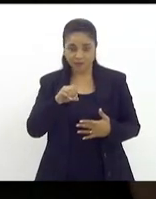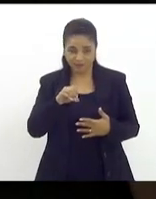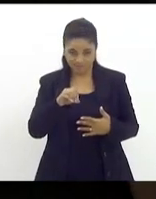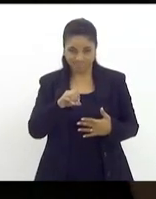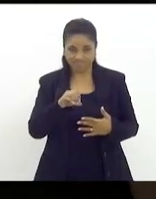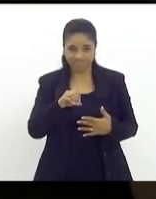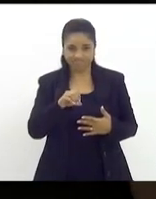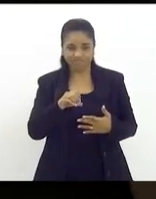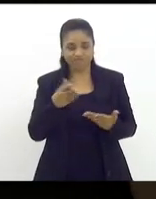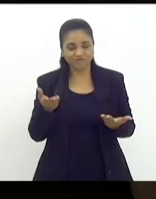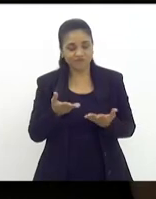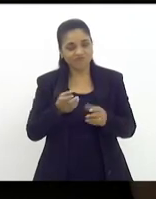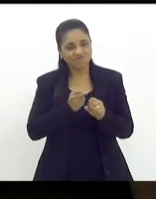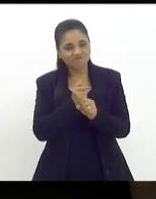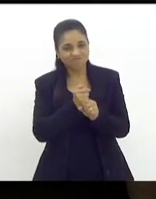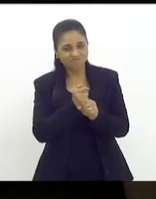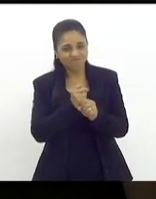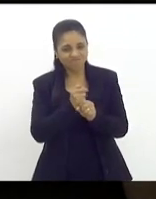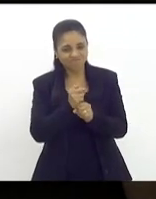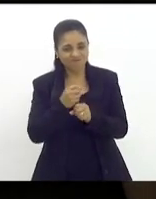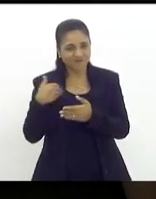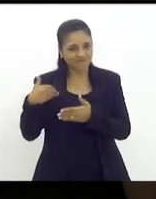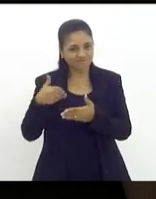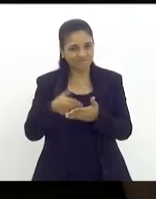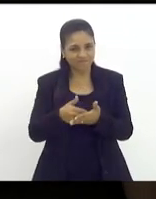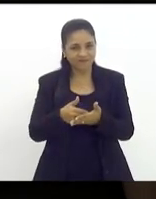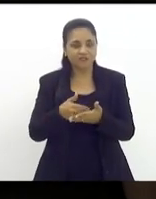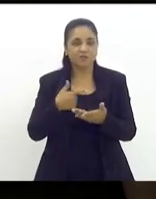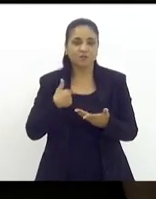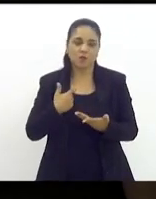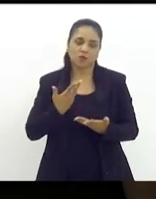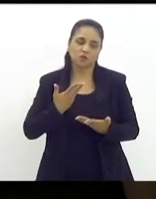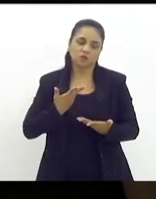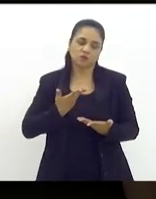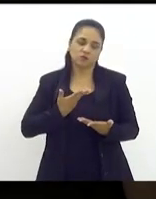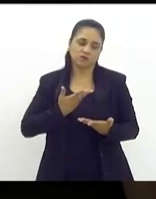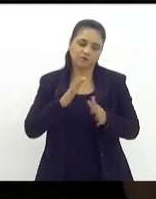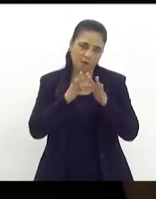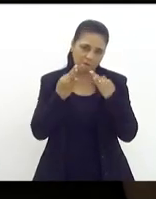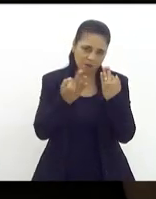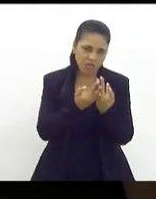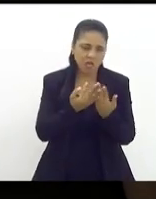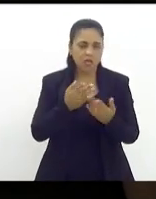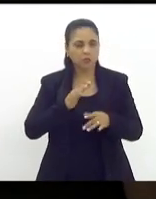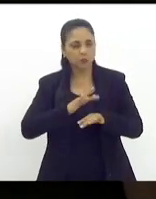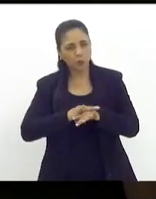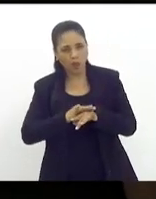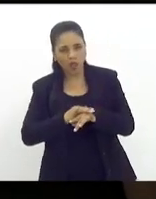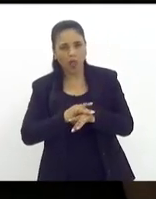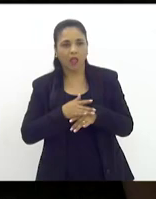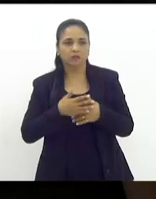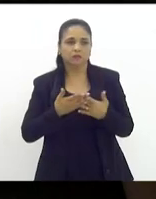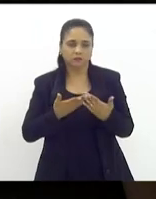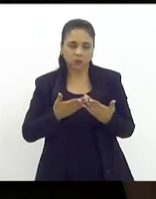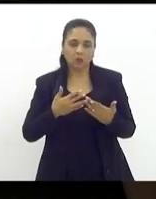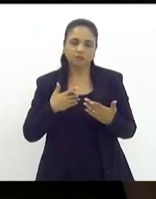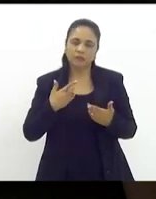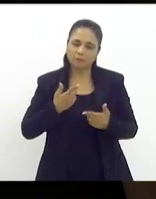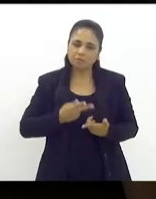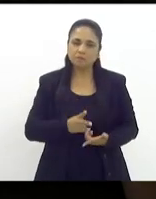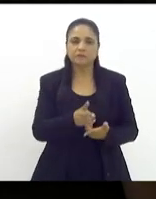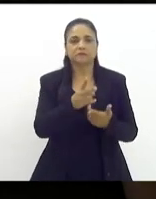Principalmente nos últimos tempos, função de parentes meus que adoeceram, etc., etc.